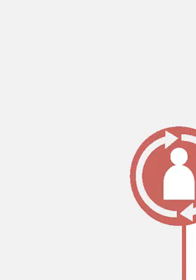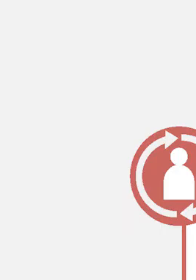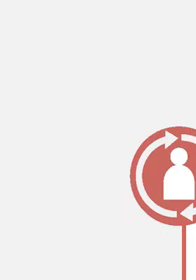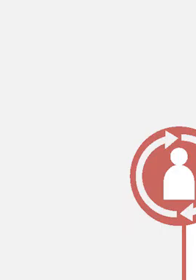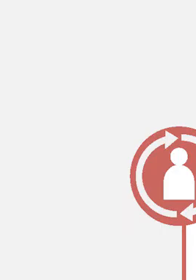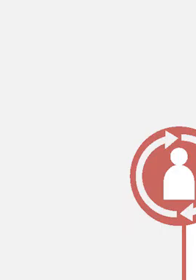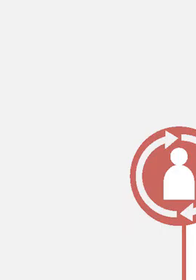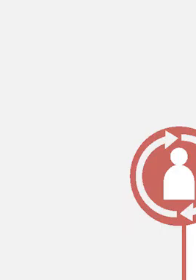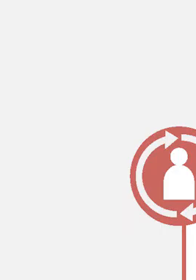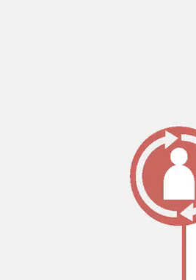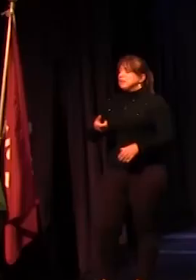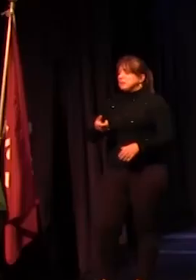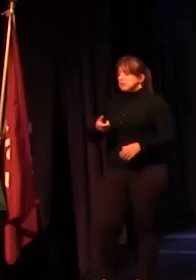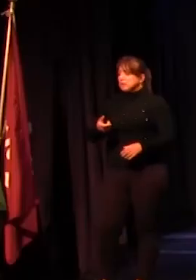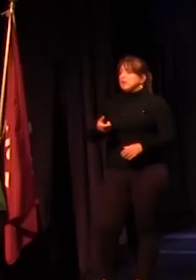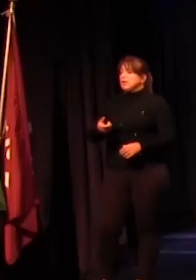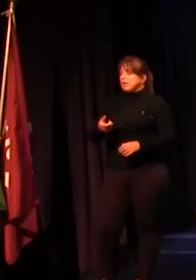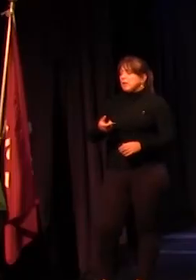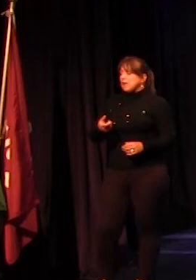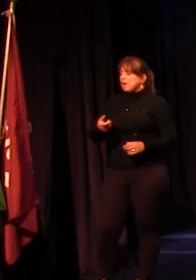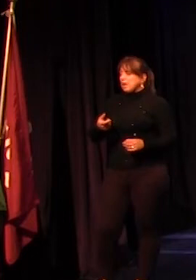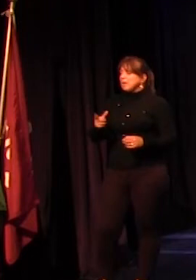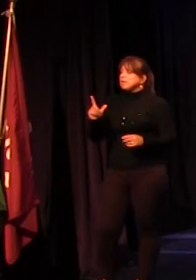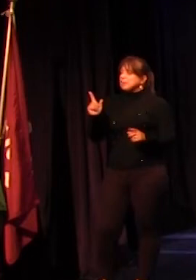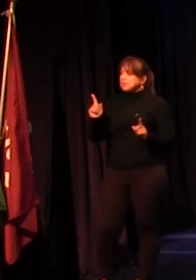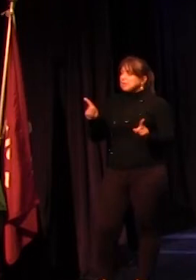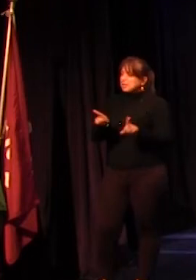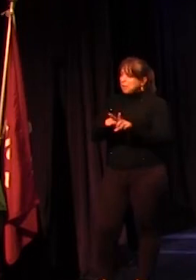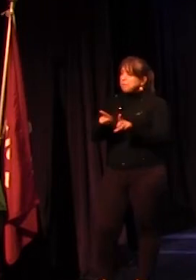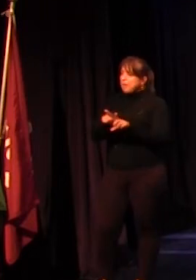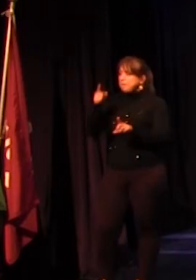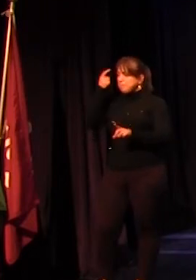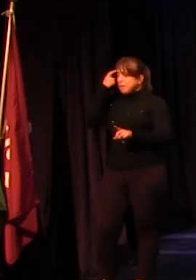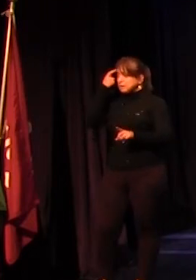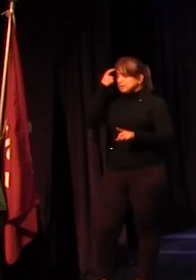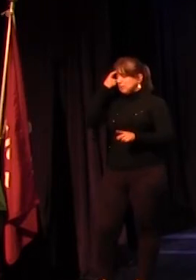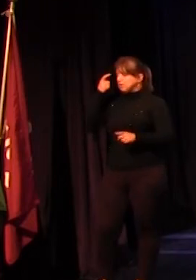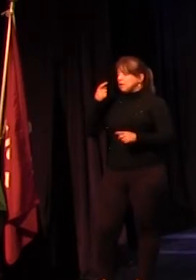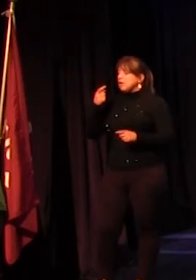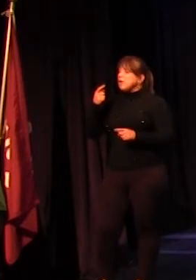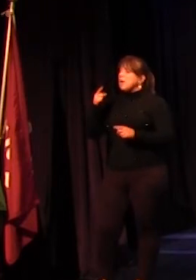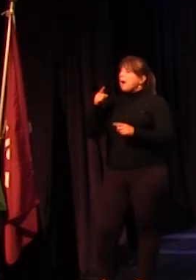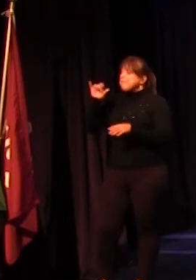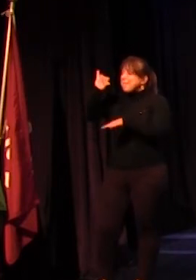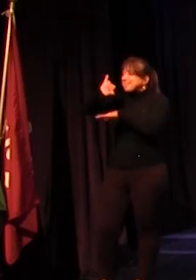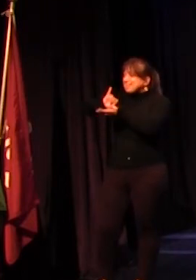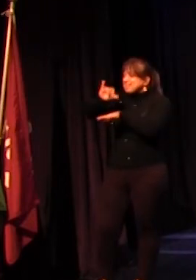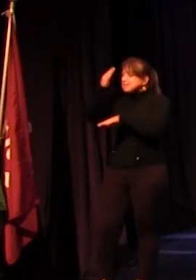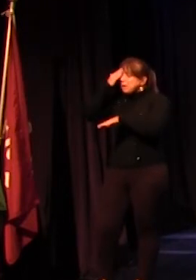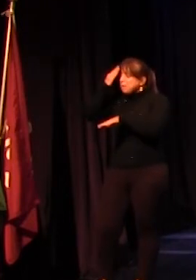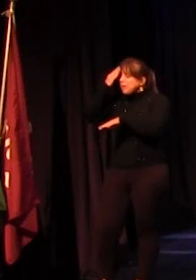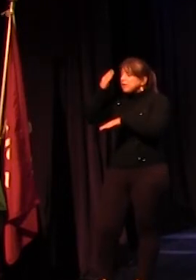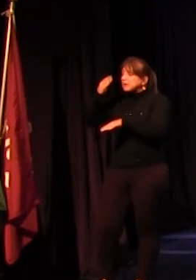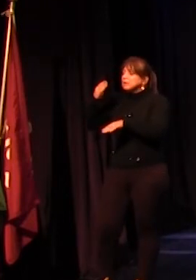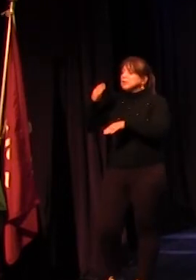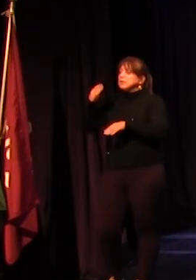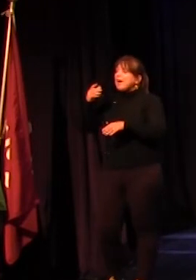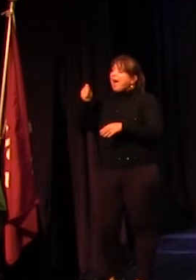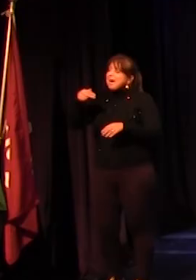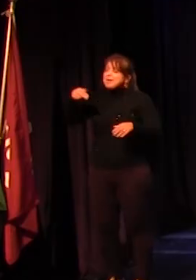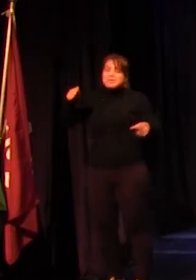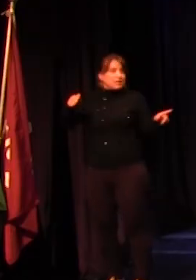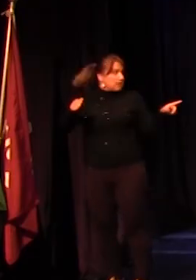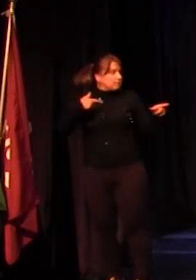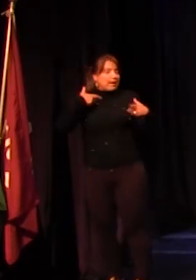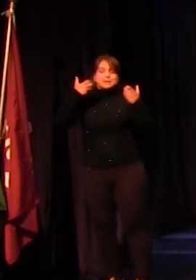dessas crianças, nós também pensamos em incorporar. Por isso que a matriz de saberes, que daqui a pouco a Ana vai falar